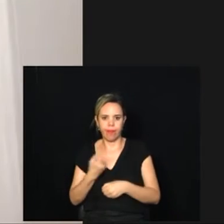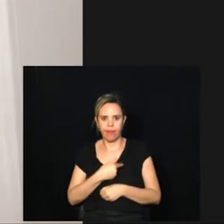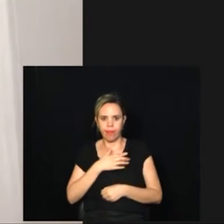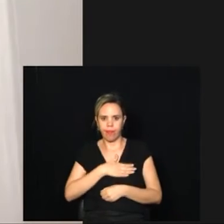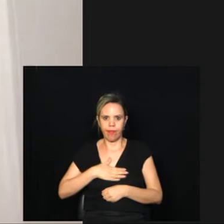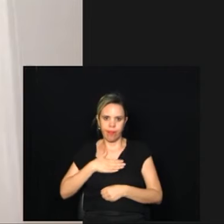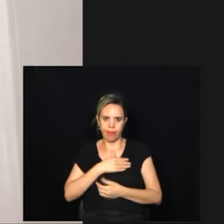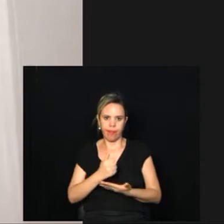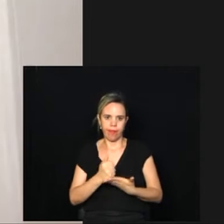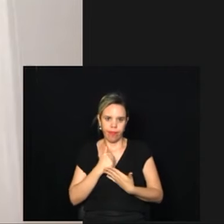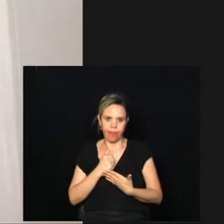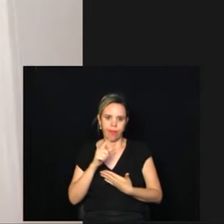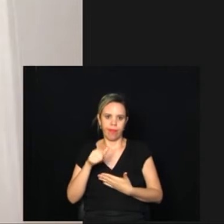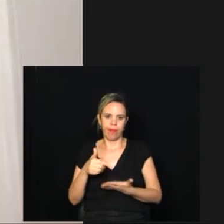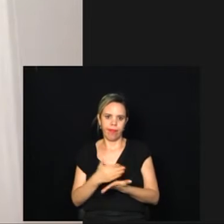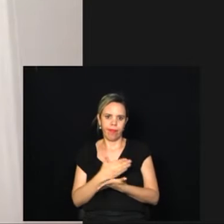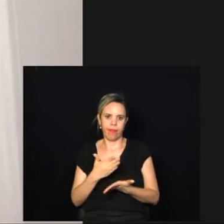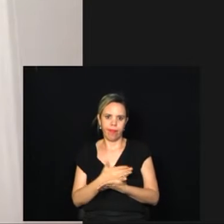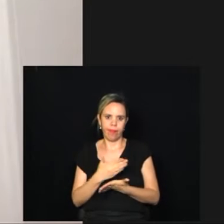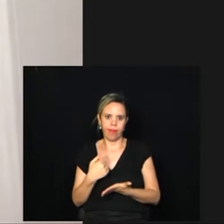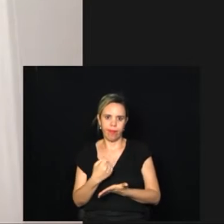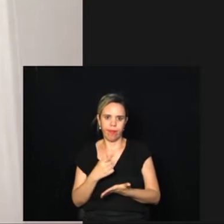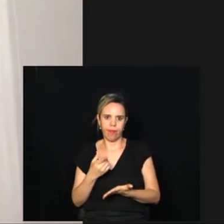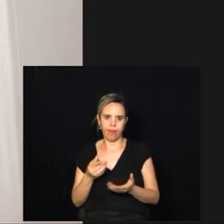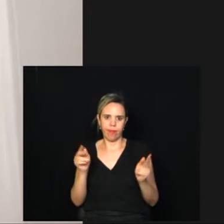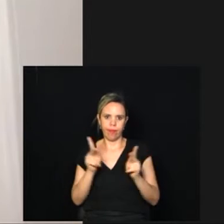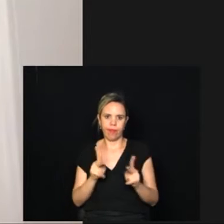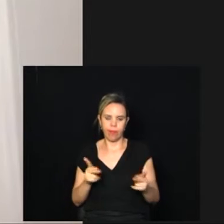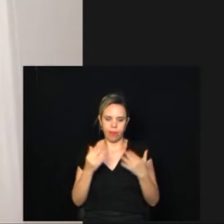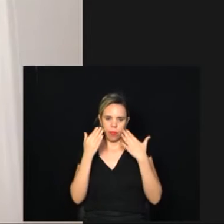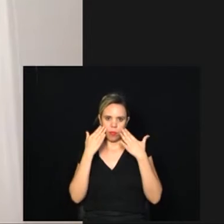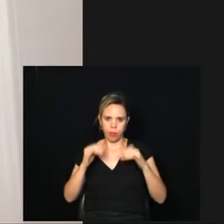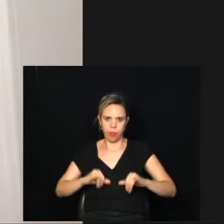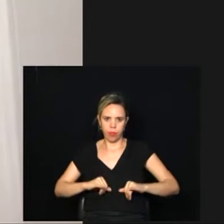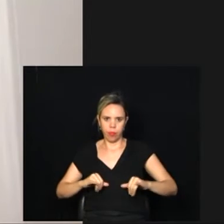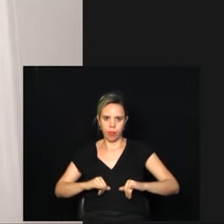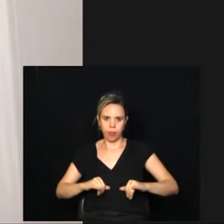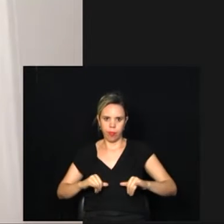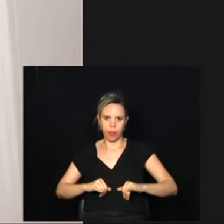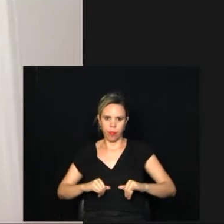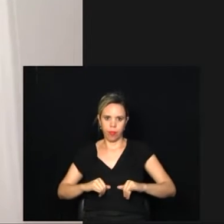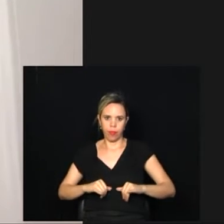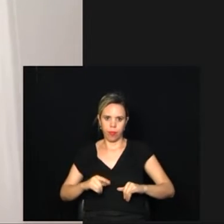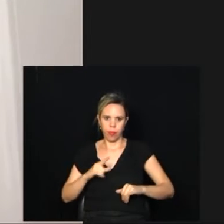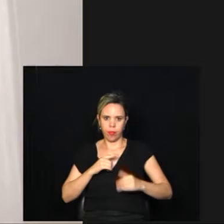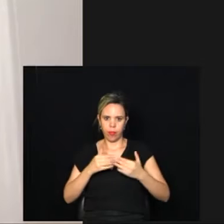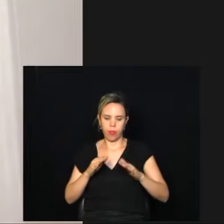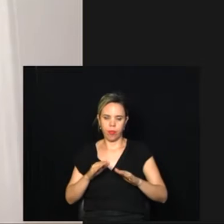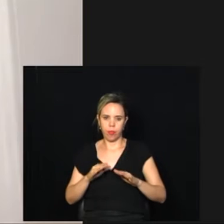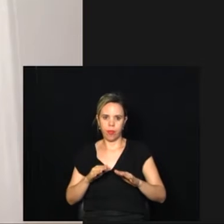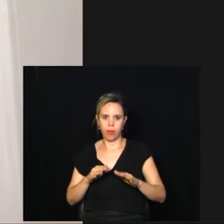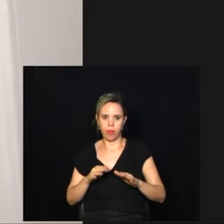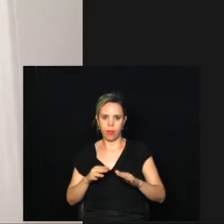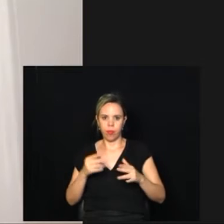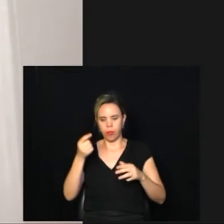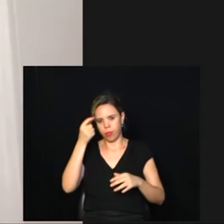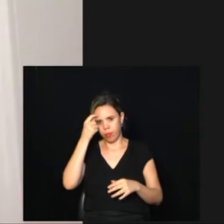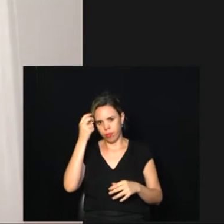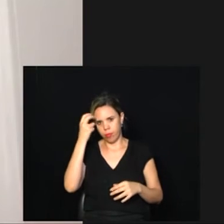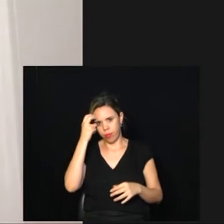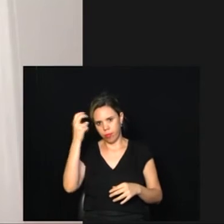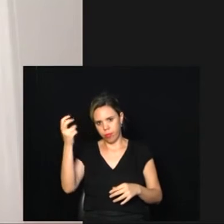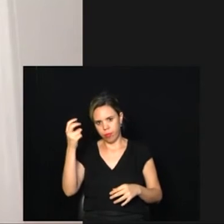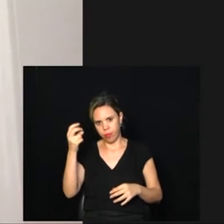bem. Né? Que é o que eu coloquei no livro, como a gente vive em paz diante dos sofrimentos. Quando a gente tem a abertura de discernimento, a abertura